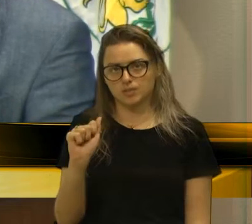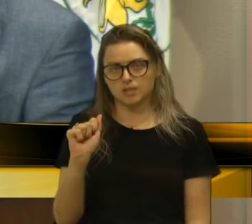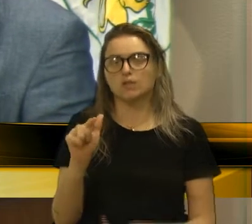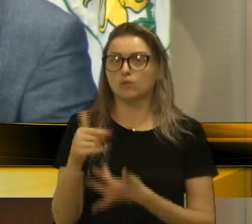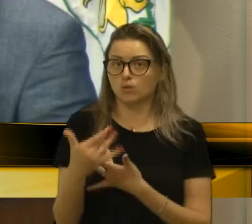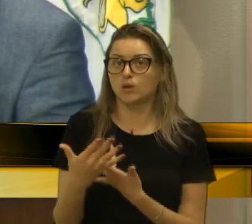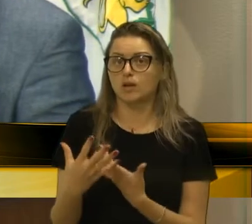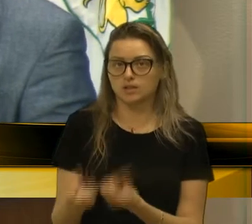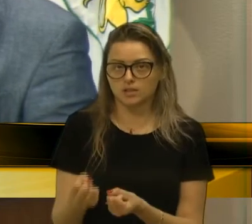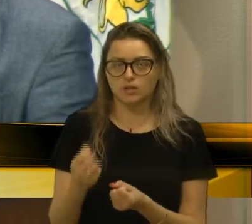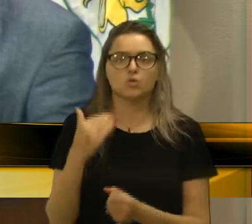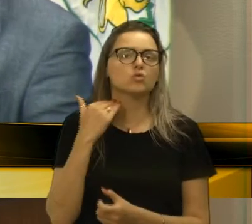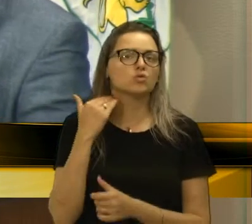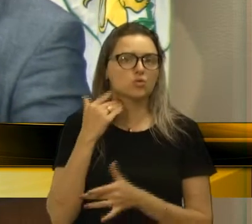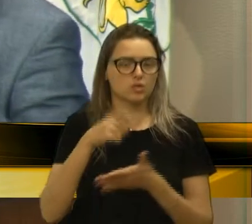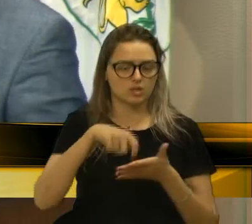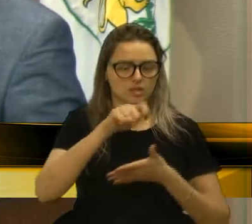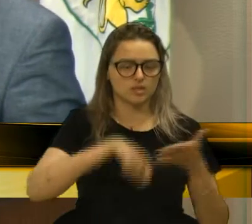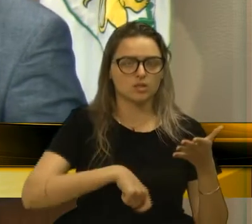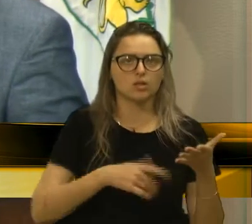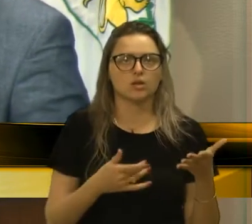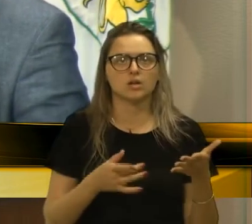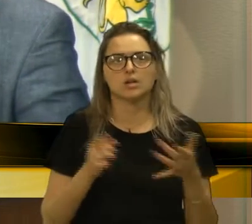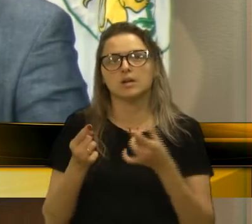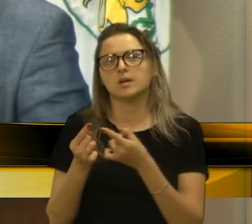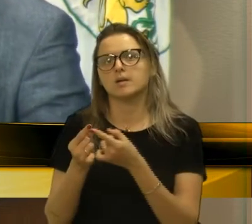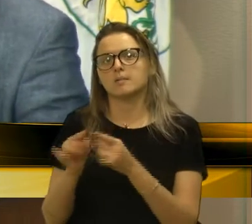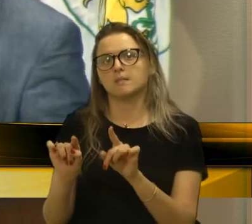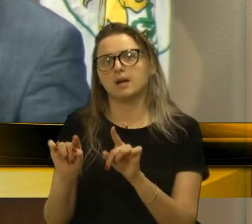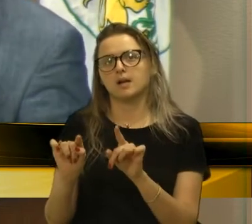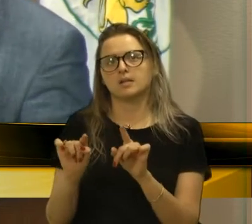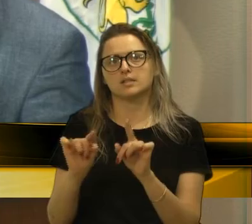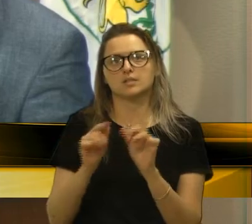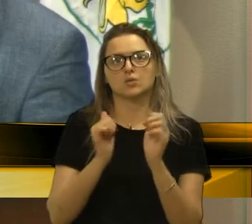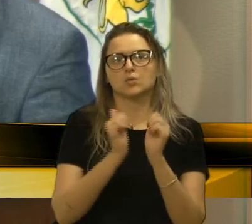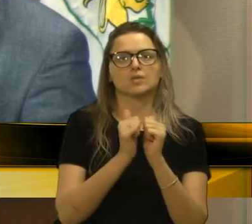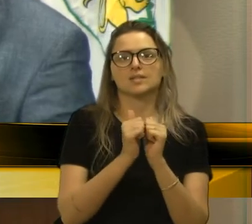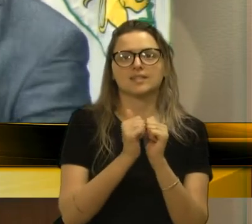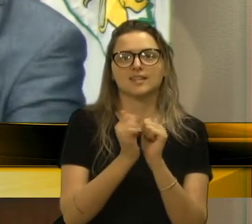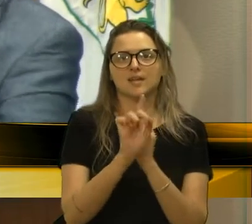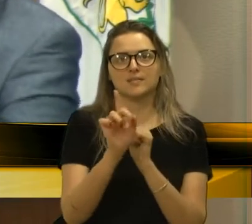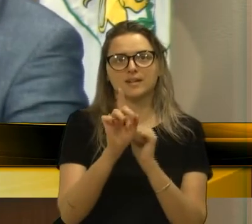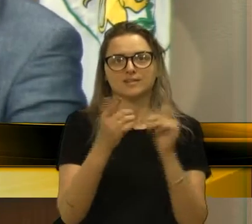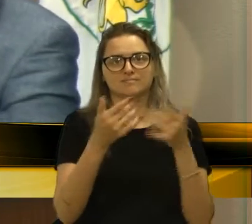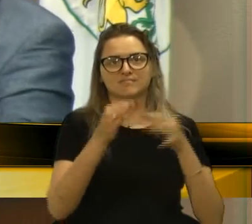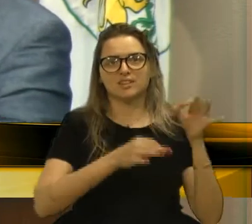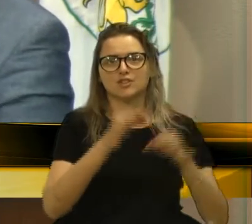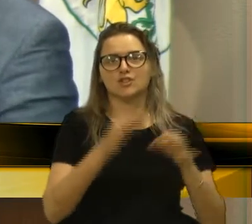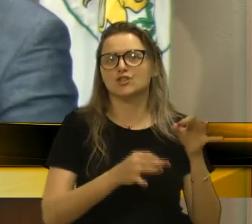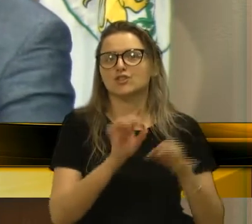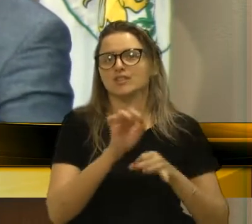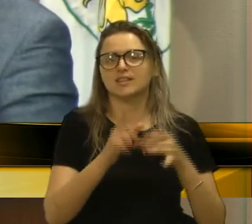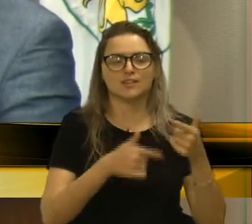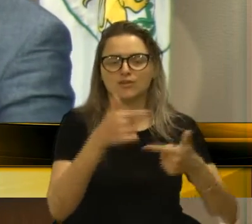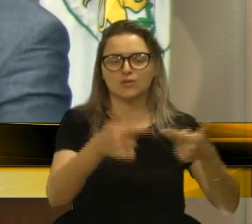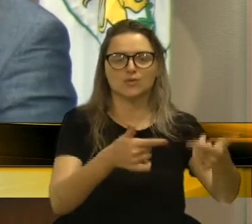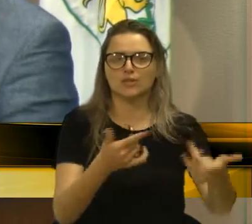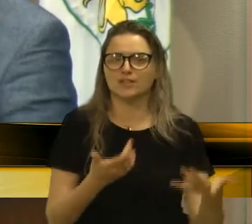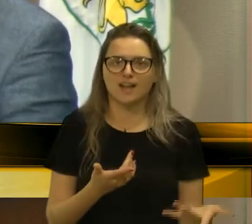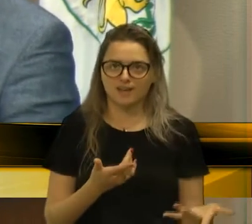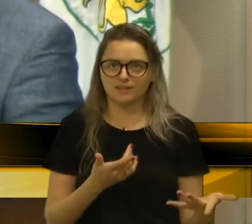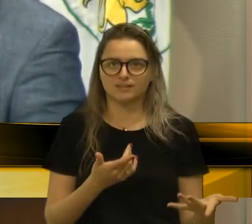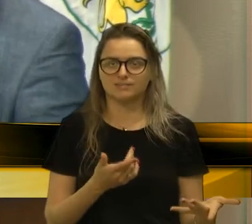deferido, o juiz assinou, só que o sistema do judiciário não funcionava. É isso, é o setor público dando